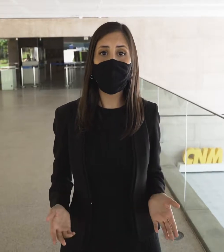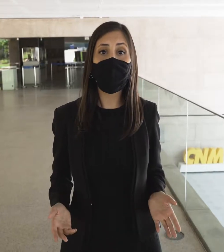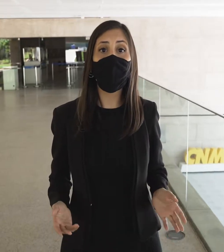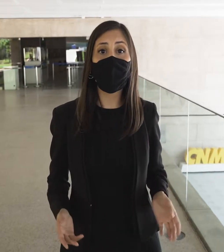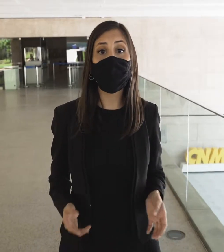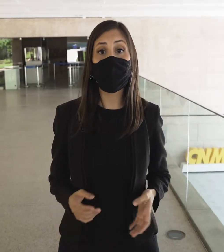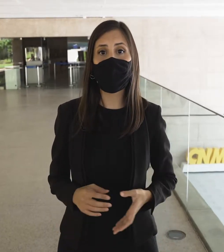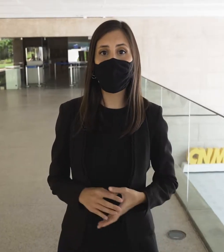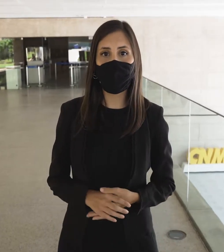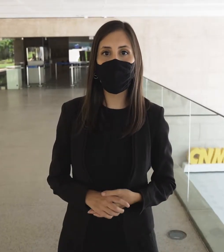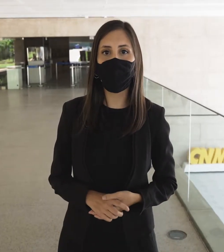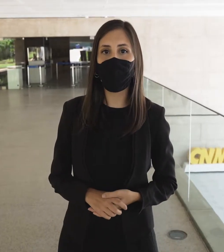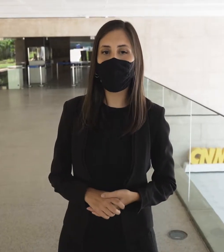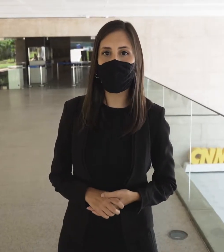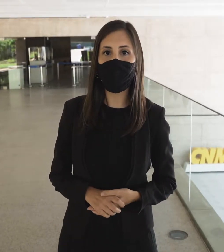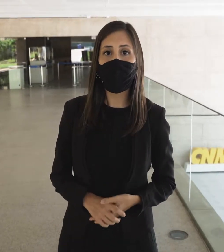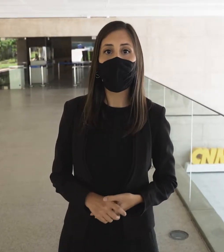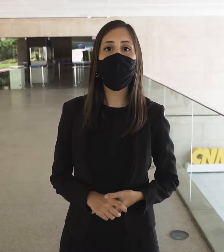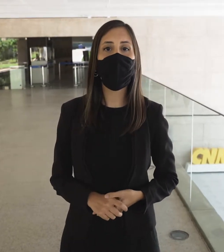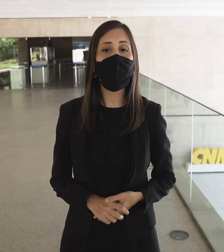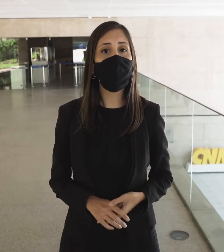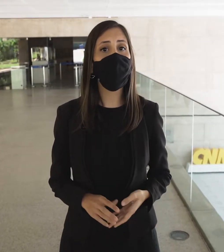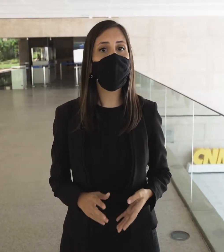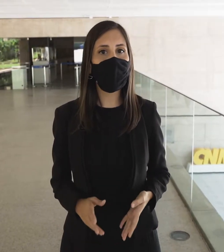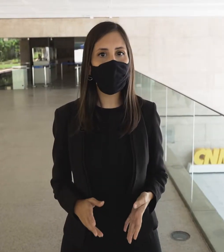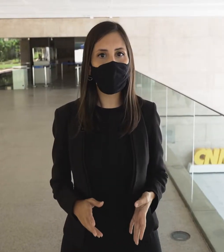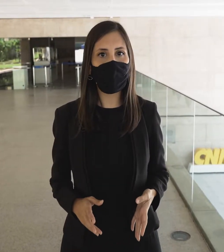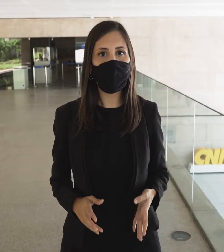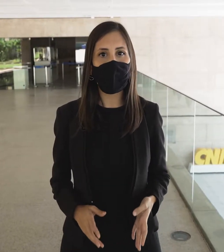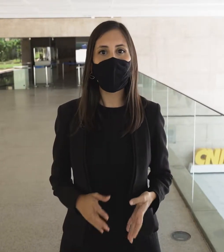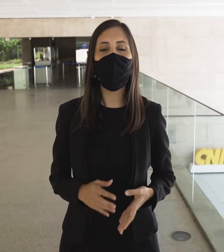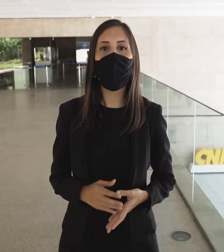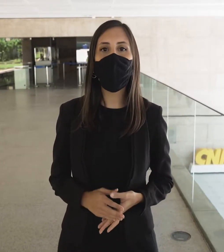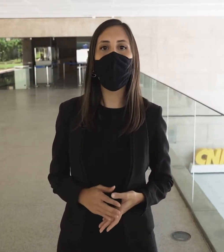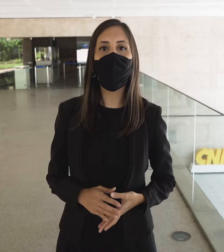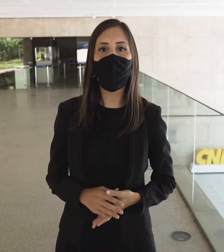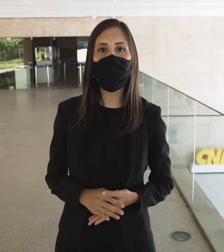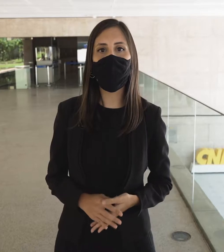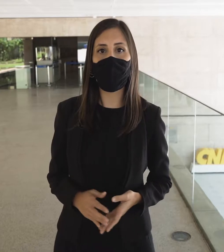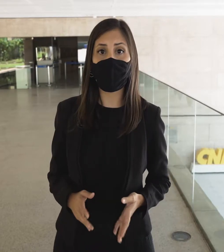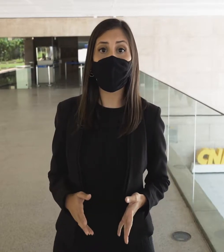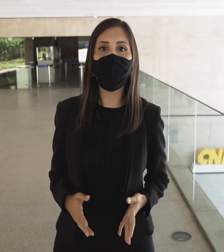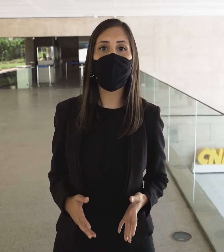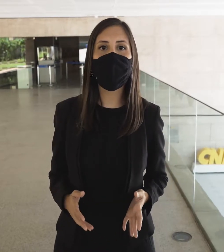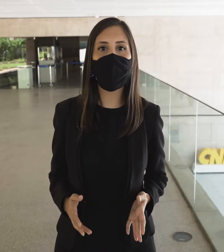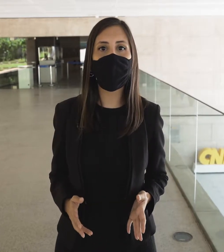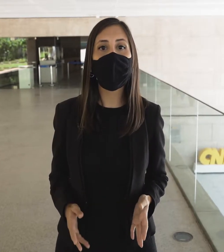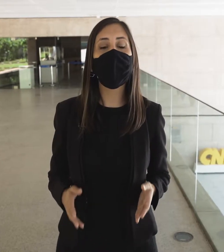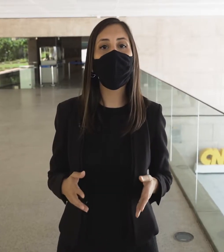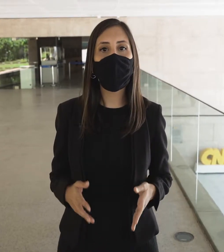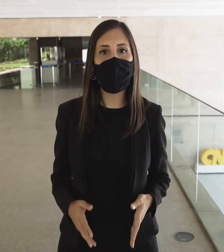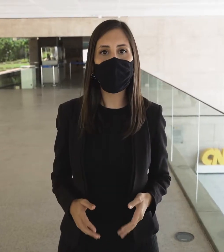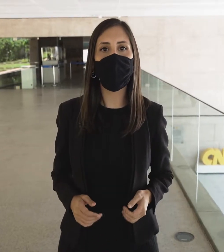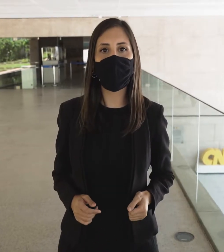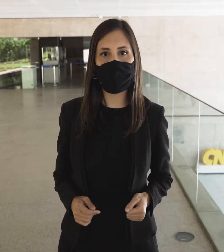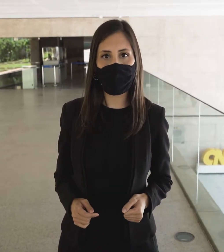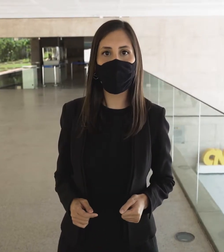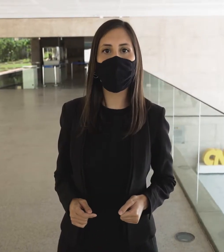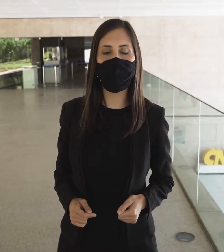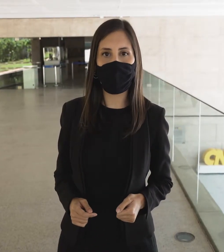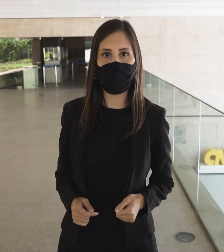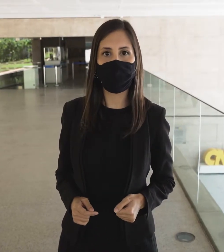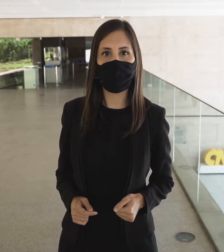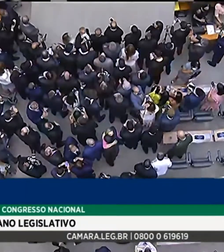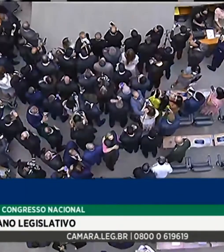Na abertura do ano legislativo no Congresso, os chefes dos três poderes firmaram compromissos para 2021 que impactam na